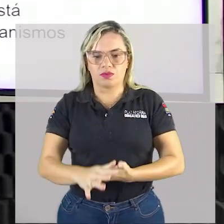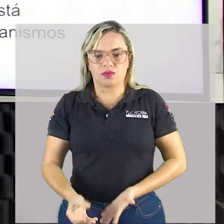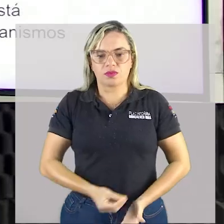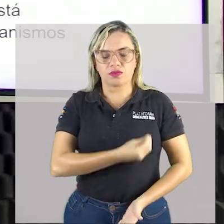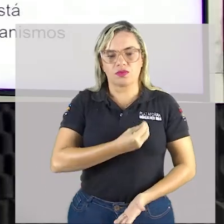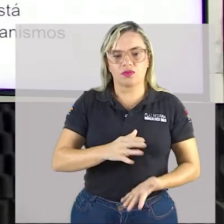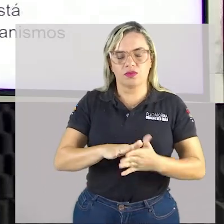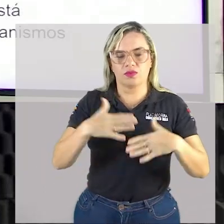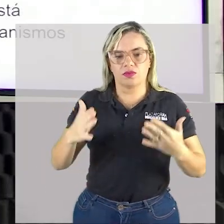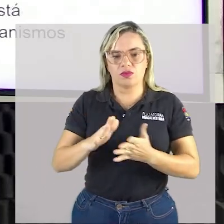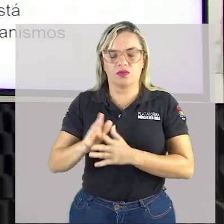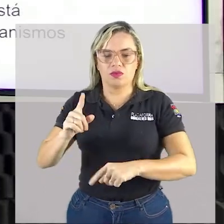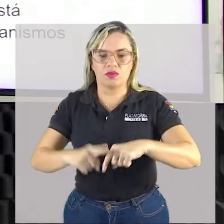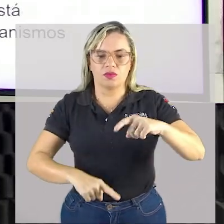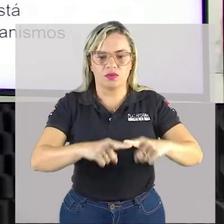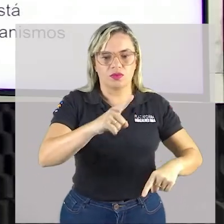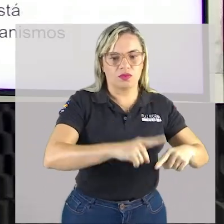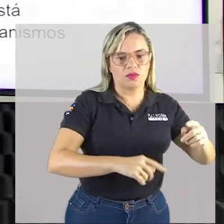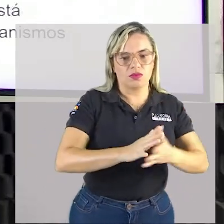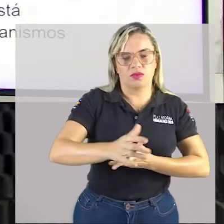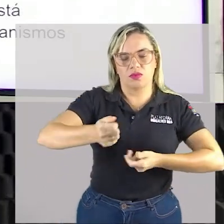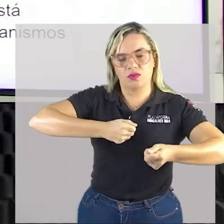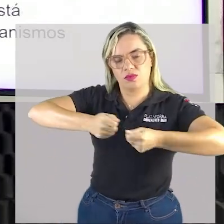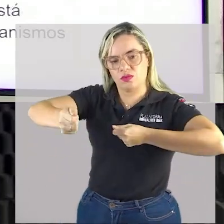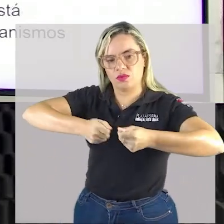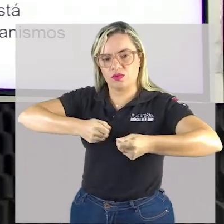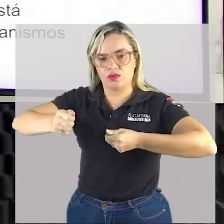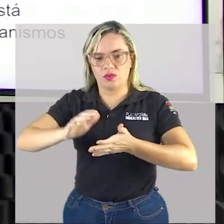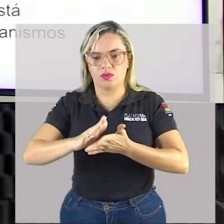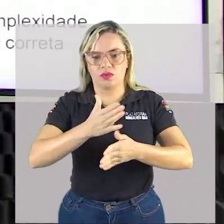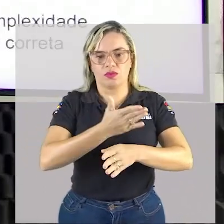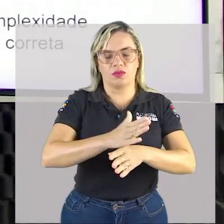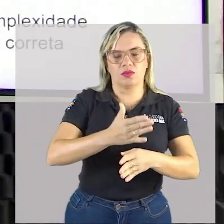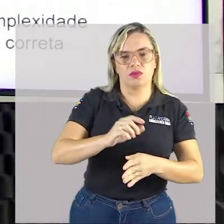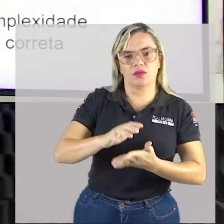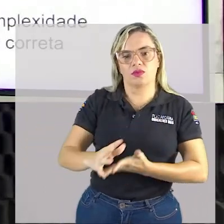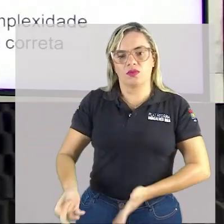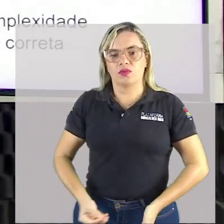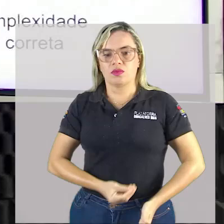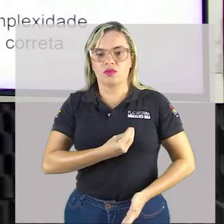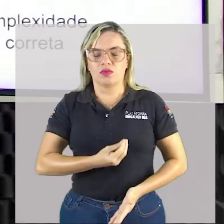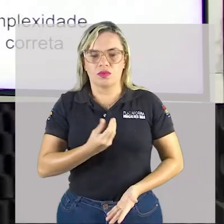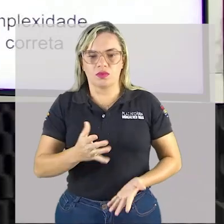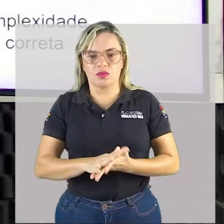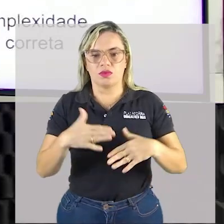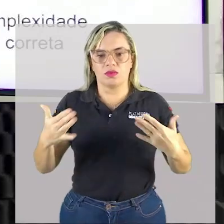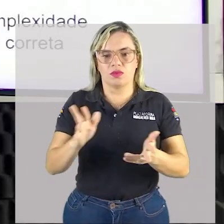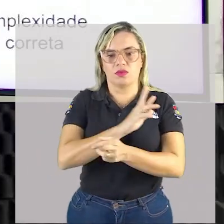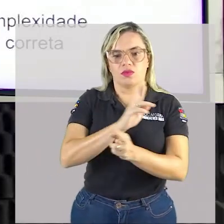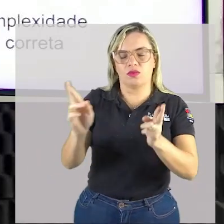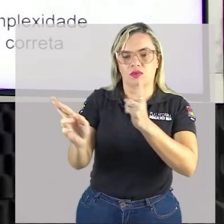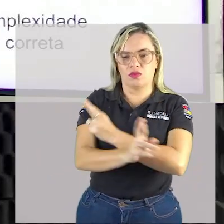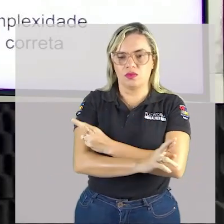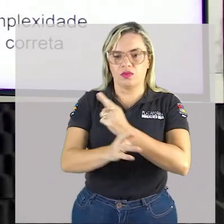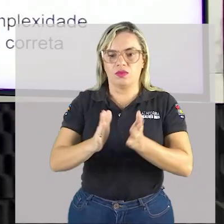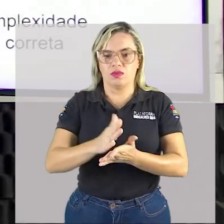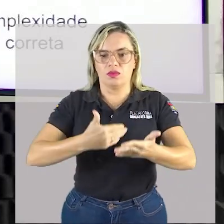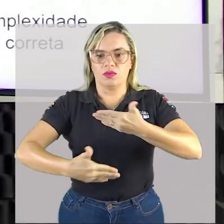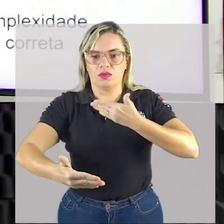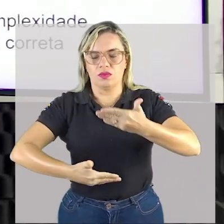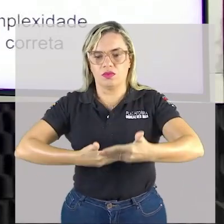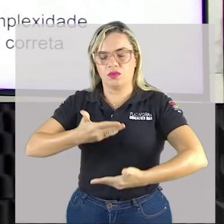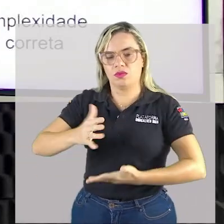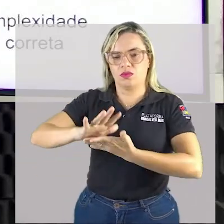vivos, desde os mecanismos que regulam as atividades vitais, até as relações que estabelecem